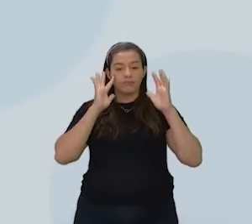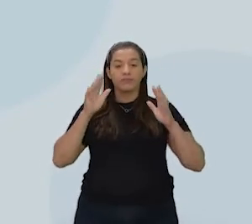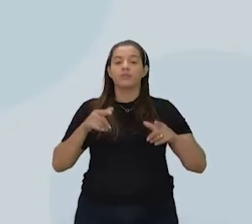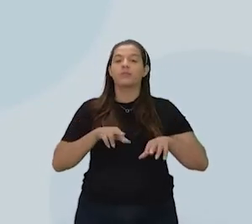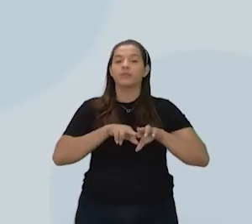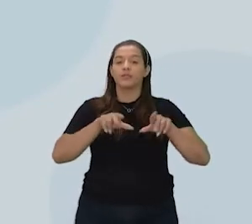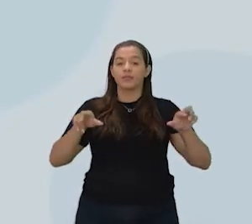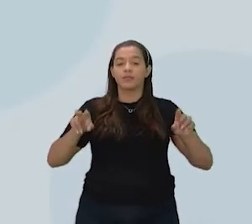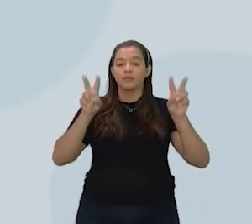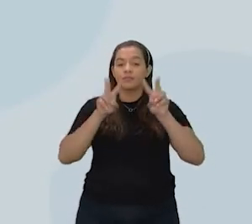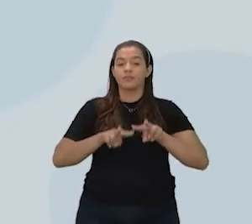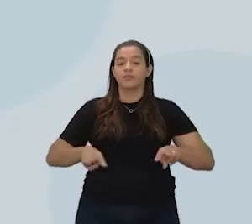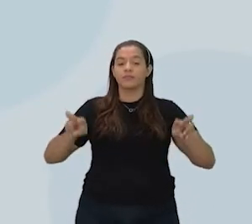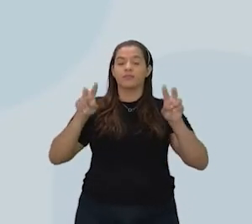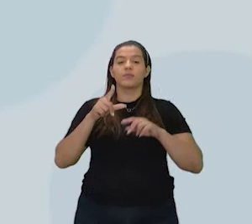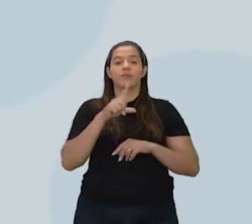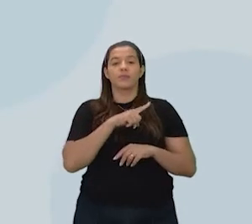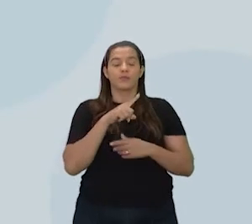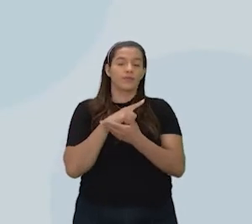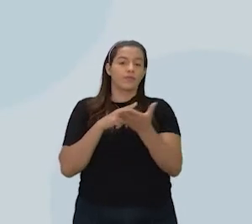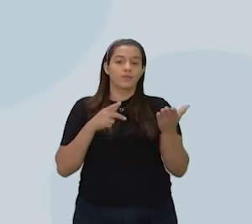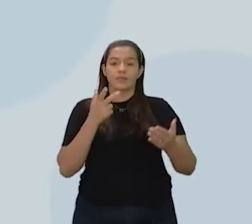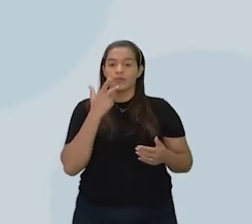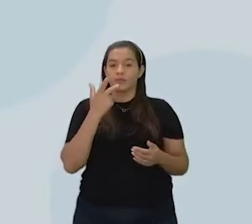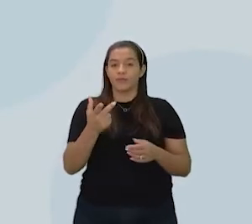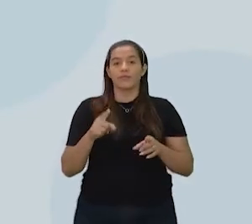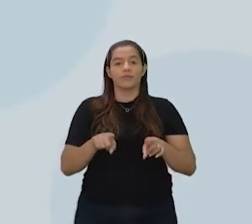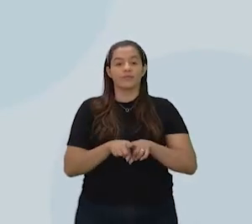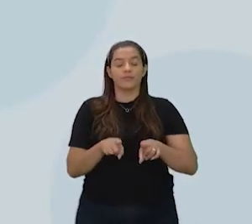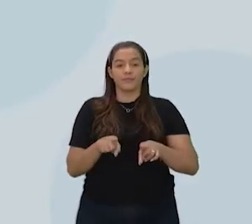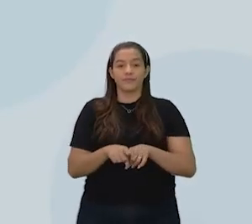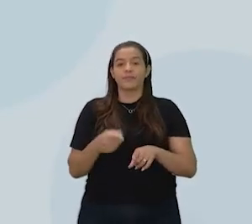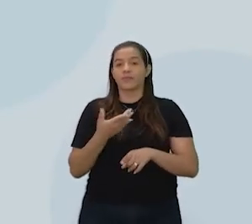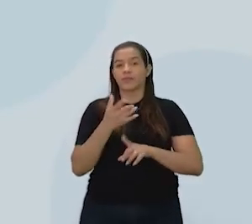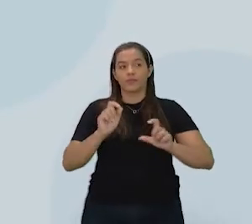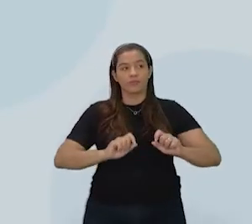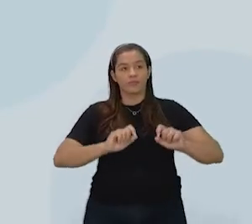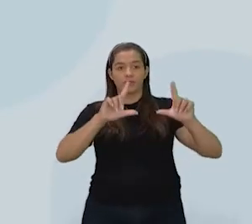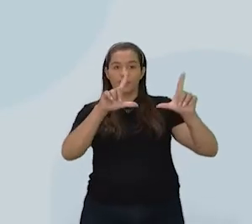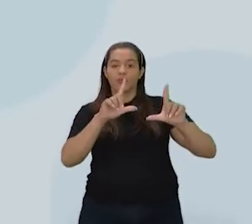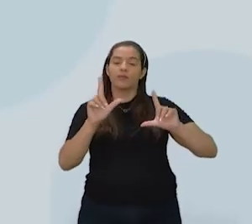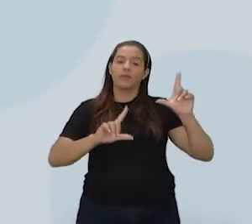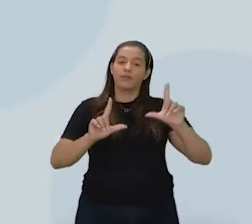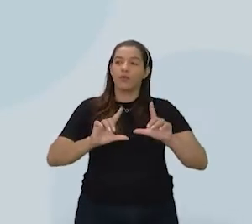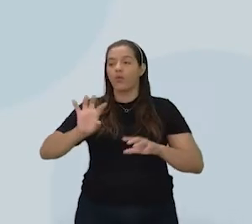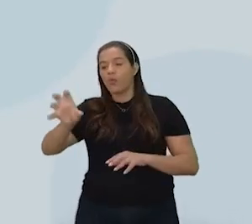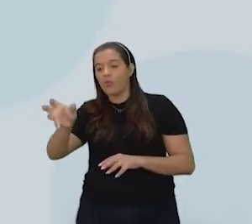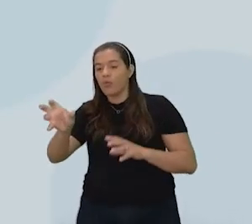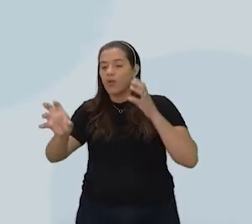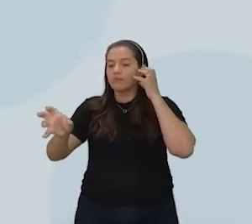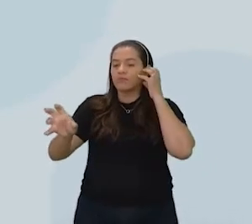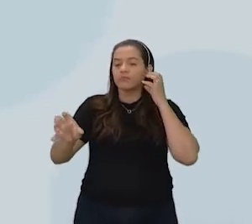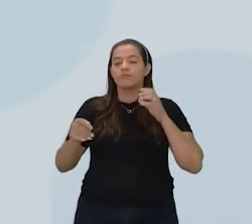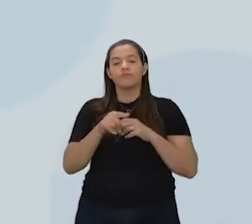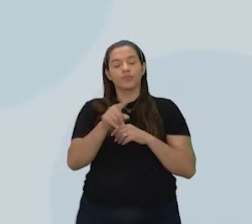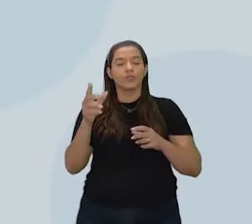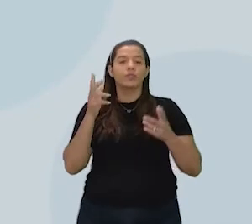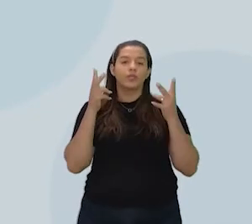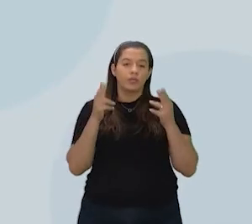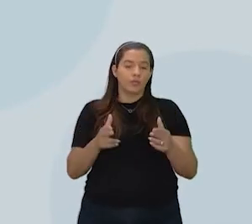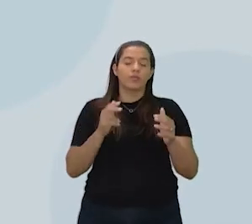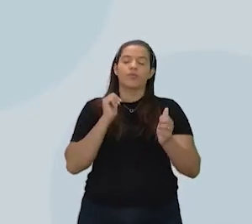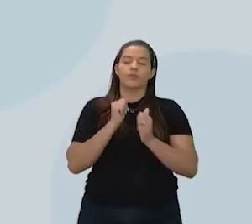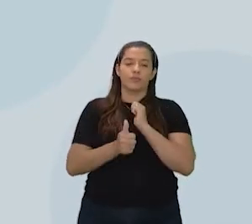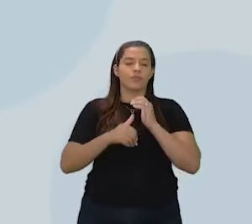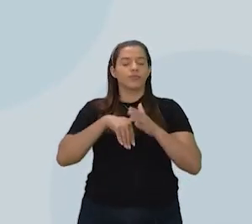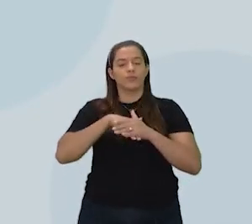grande visibilidade, que é isso que você comentou, né? Quando a gente abre TV, ouve rádio, a gente ouve futebol. Tá certo? Pense